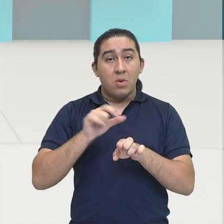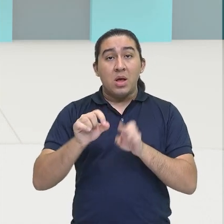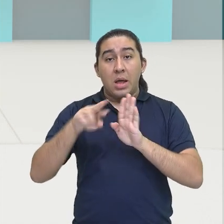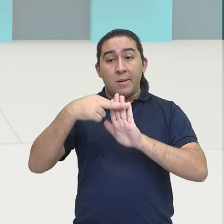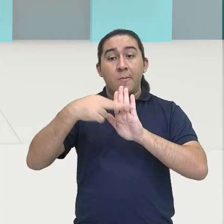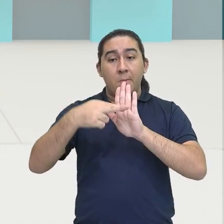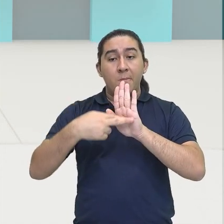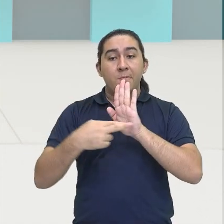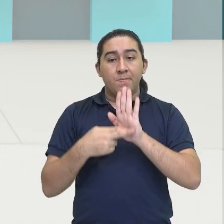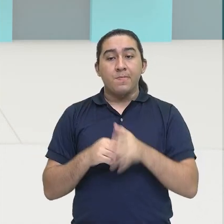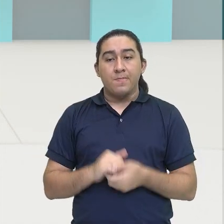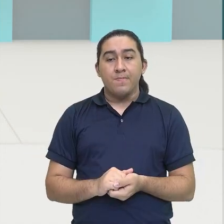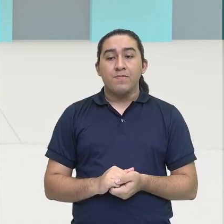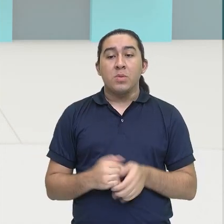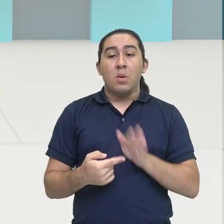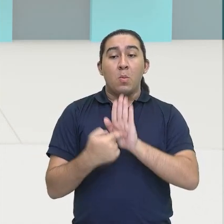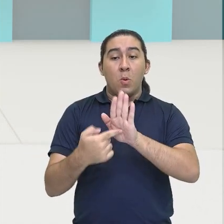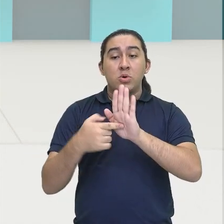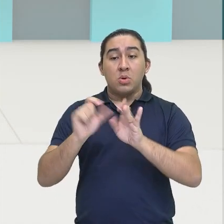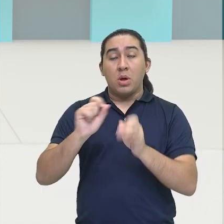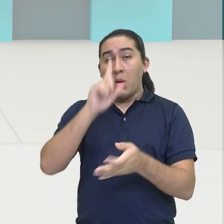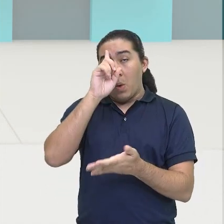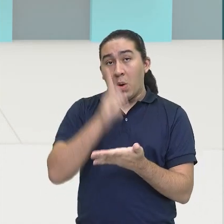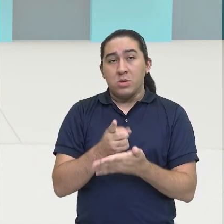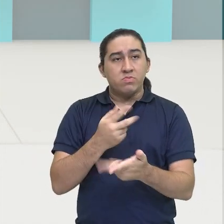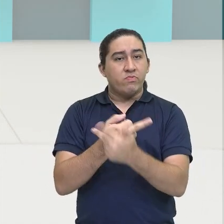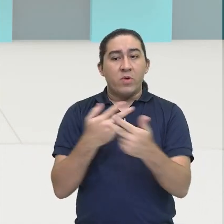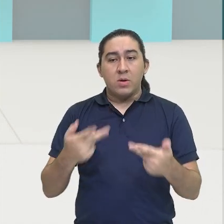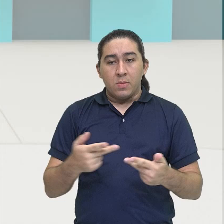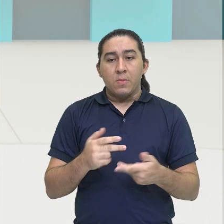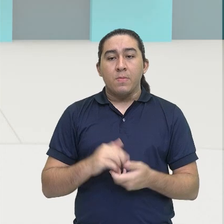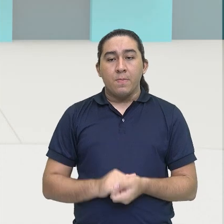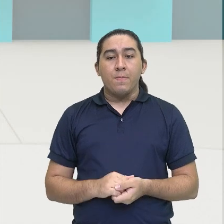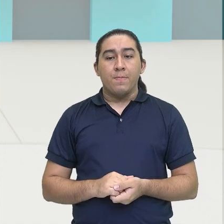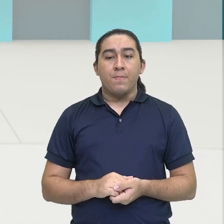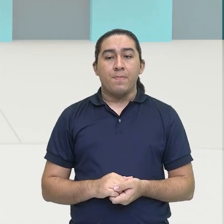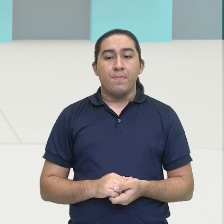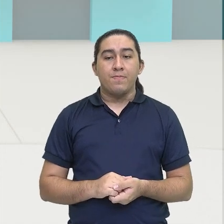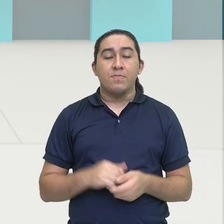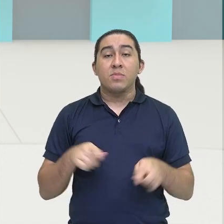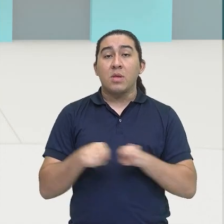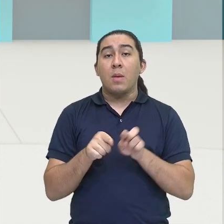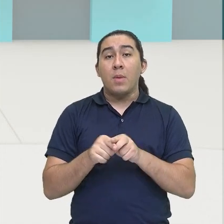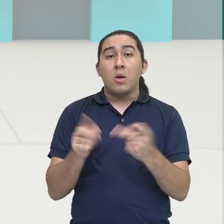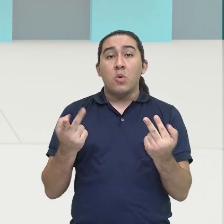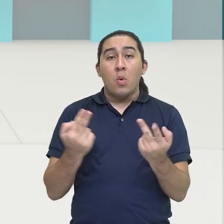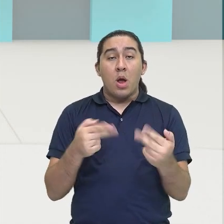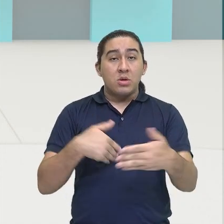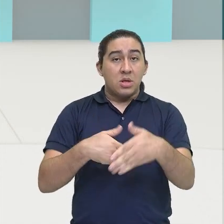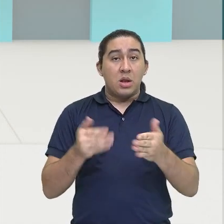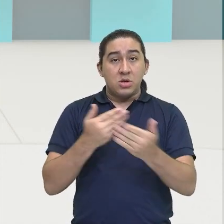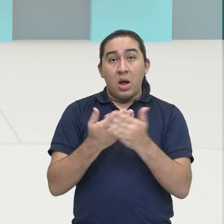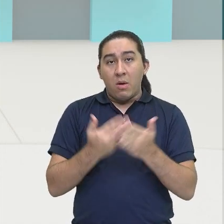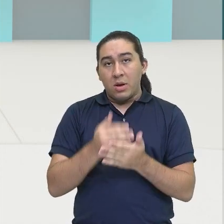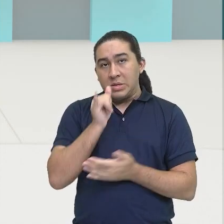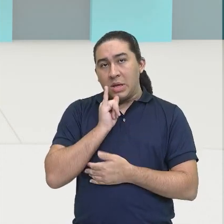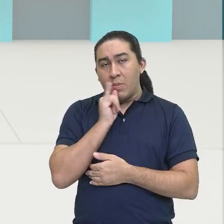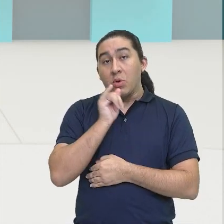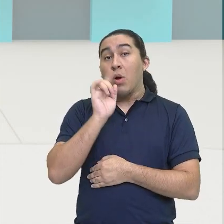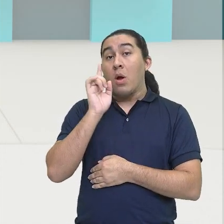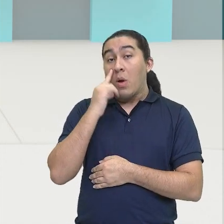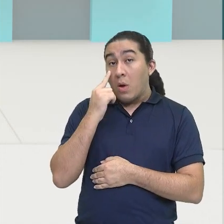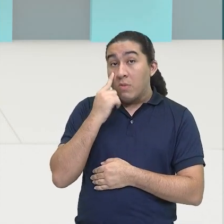normativos, indicam ordem, orientações e assim por diante. Assim também como acontece na sala de aula. Olha, vocês façam